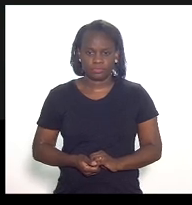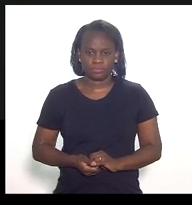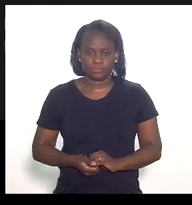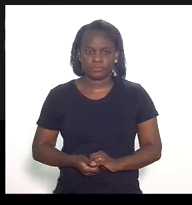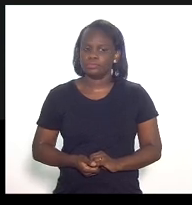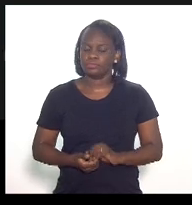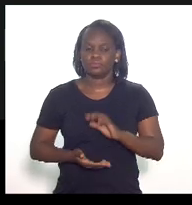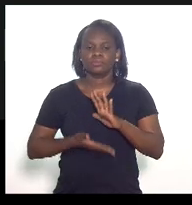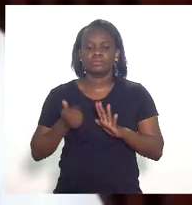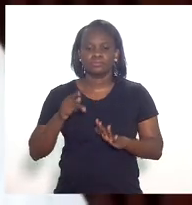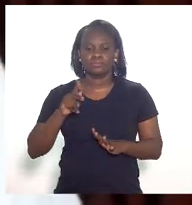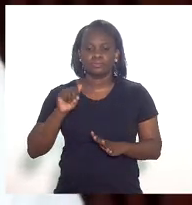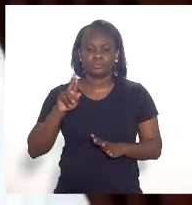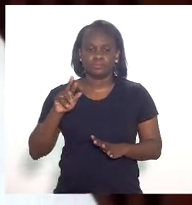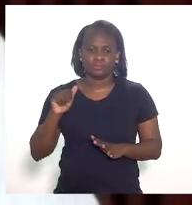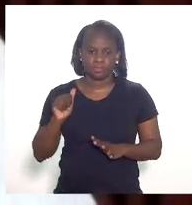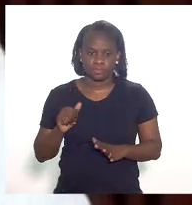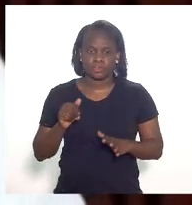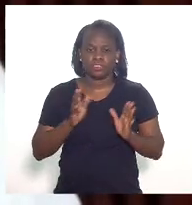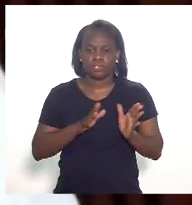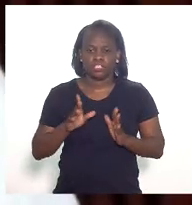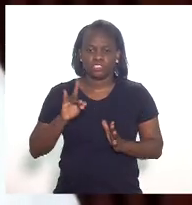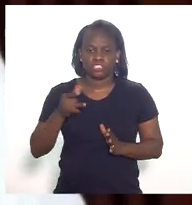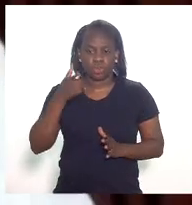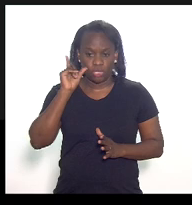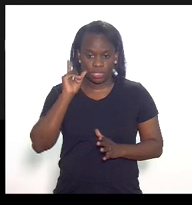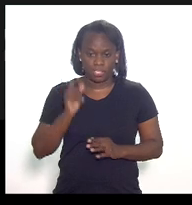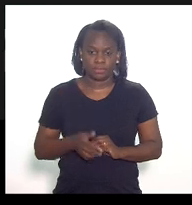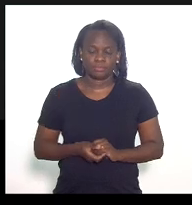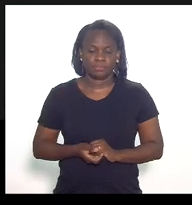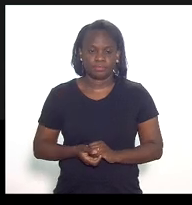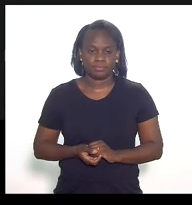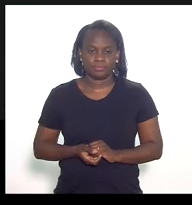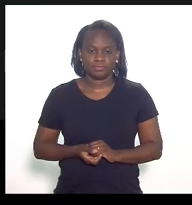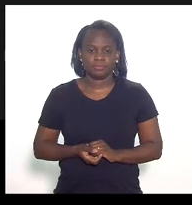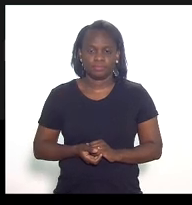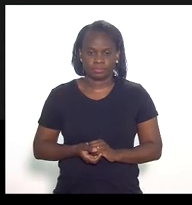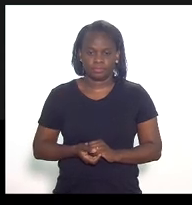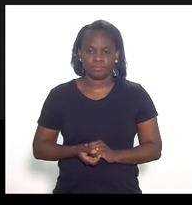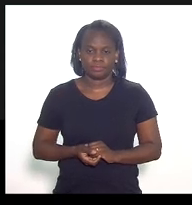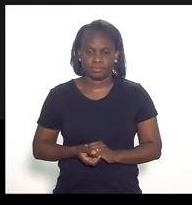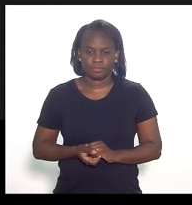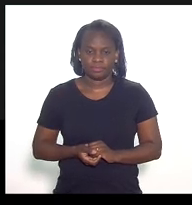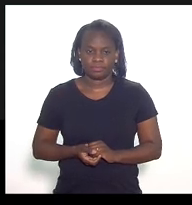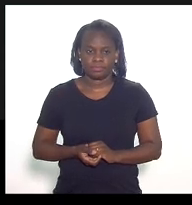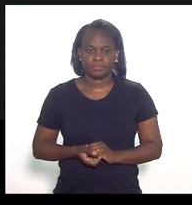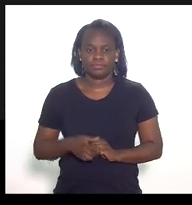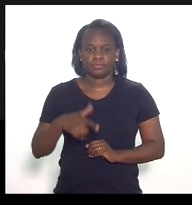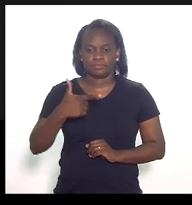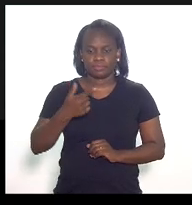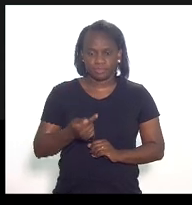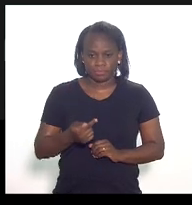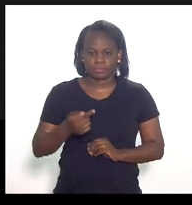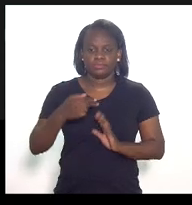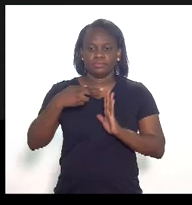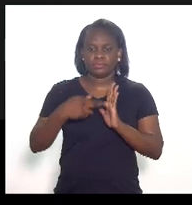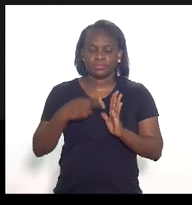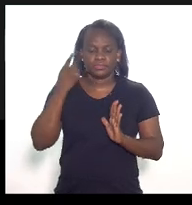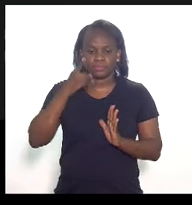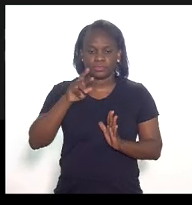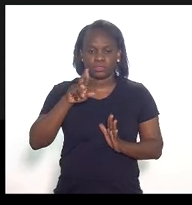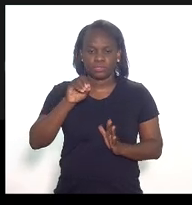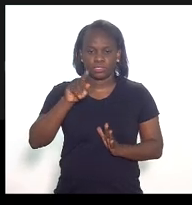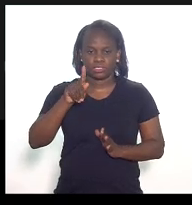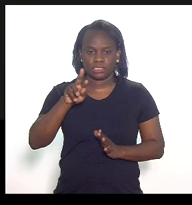A retirada de pauta foi para a ordem do dia de ontem. Ah, tá. 27. Relator, deputado Rodrigo